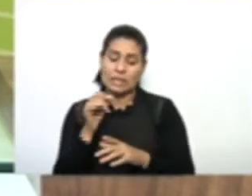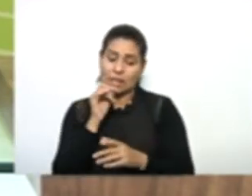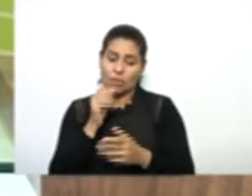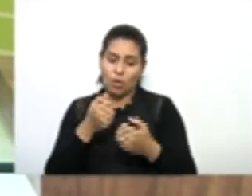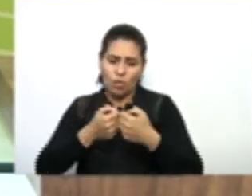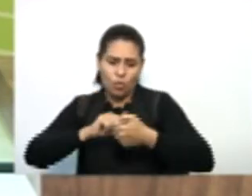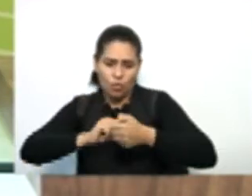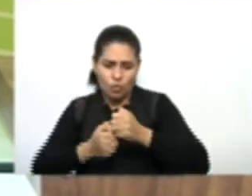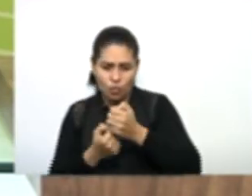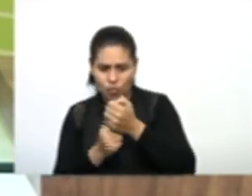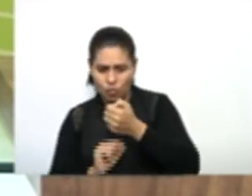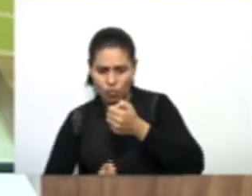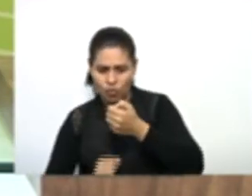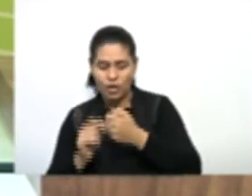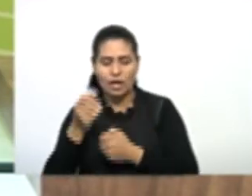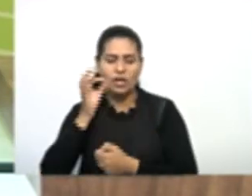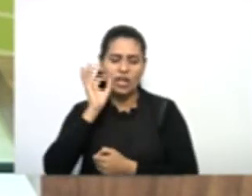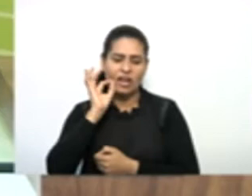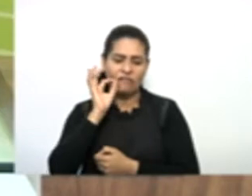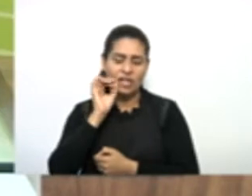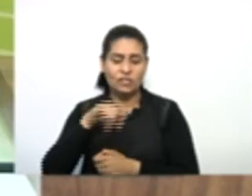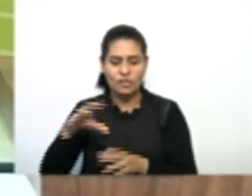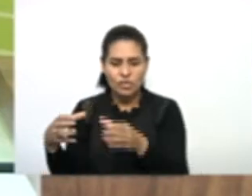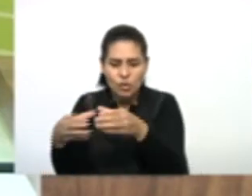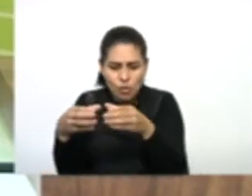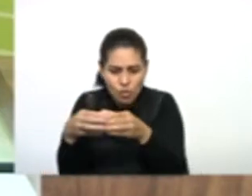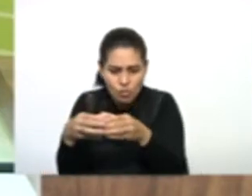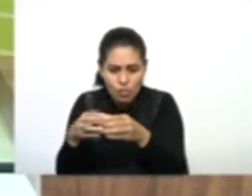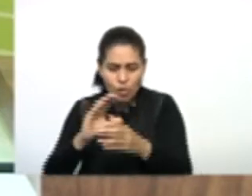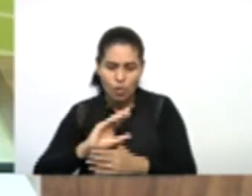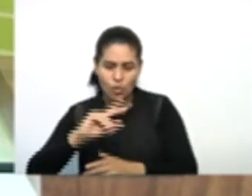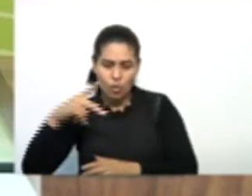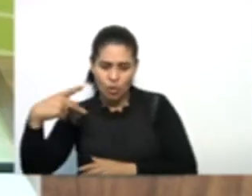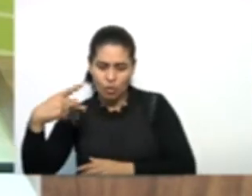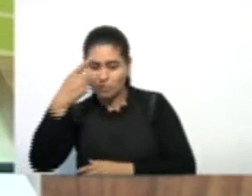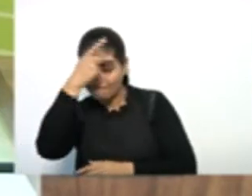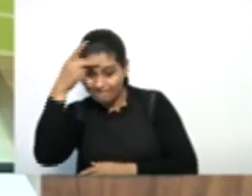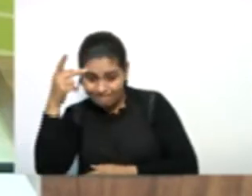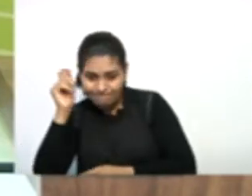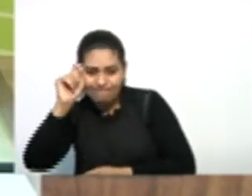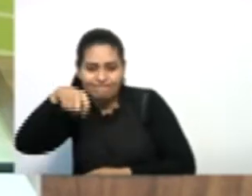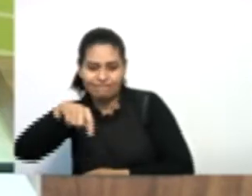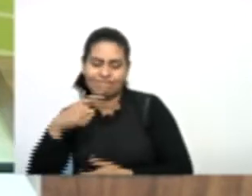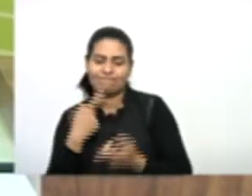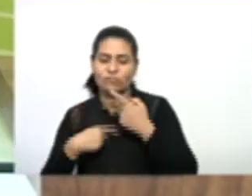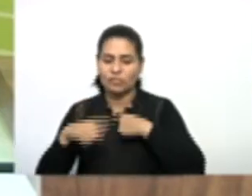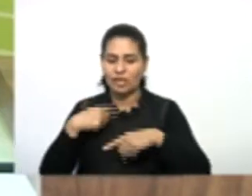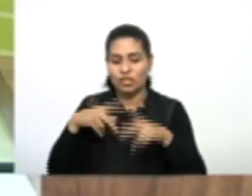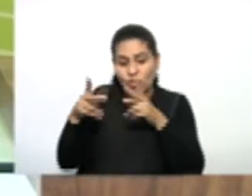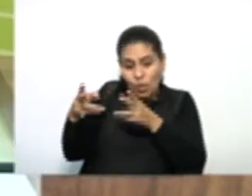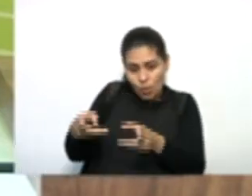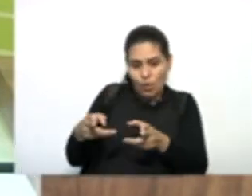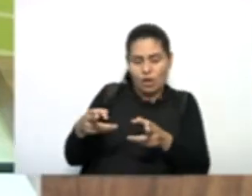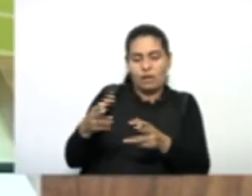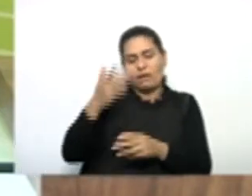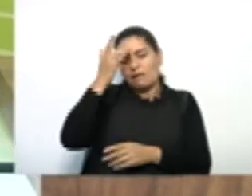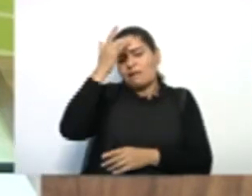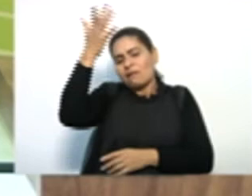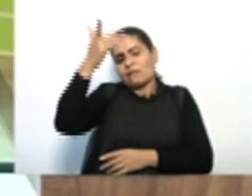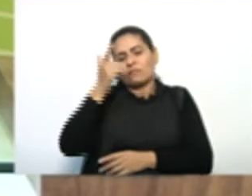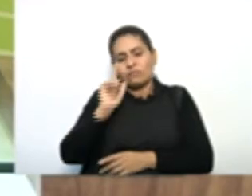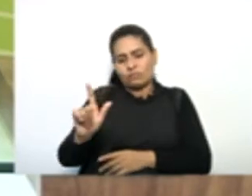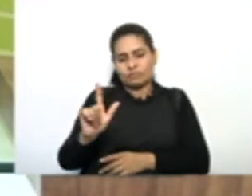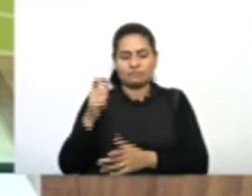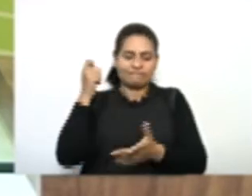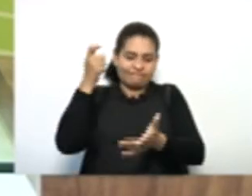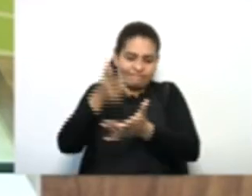torrefadeira. Então, se você se reúne em cooperativa com pessoas que têm a mesma necessidade que você, fica mais fácil